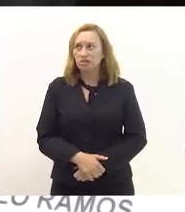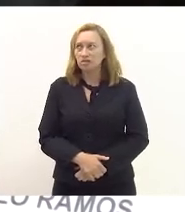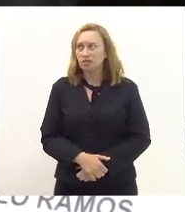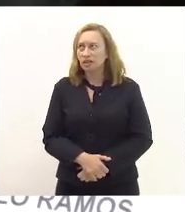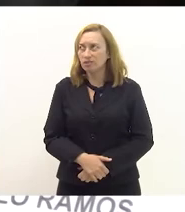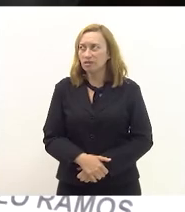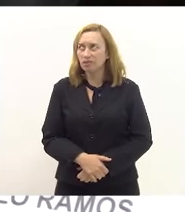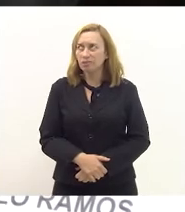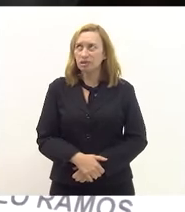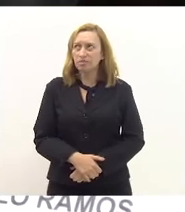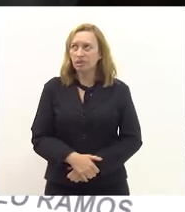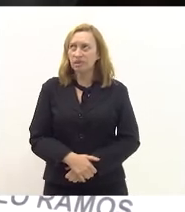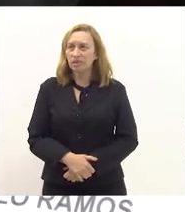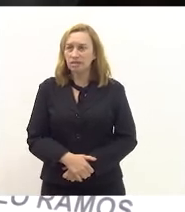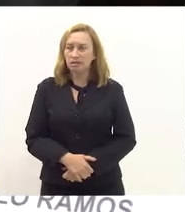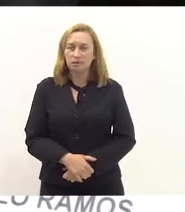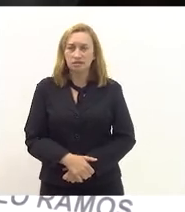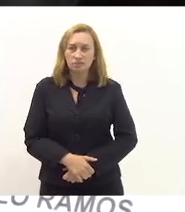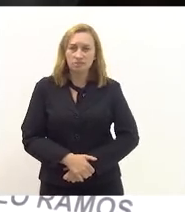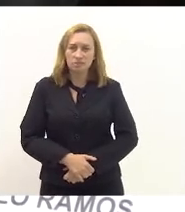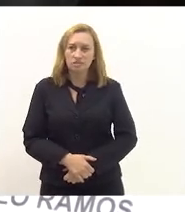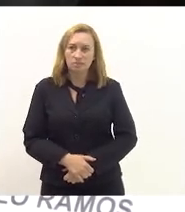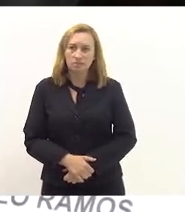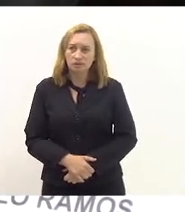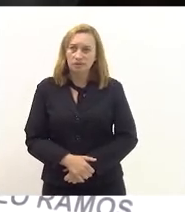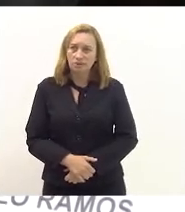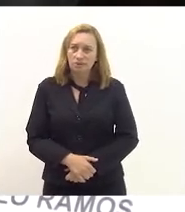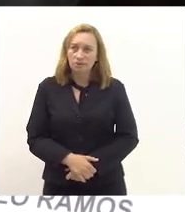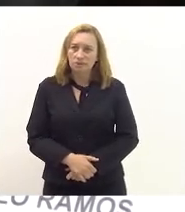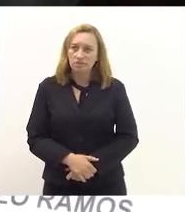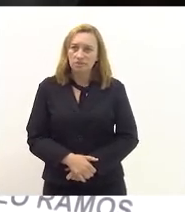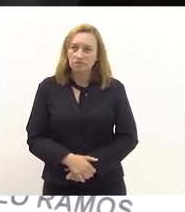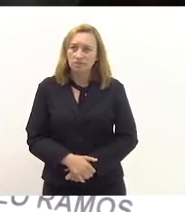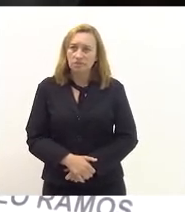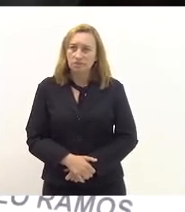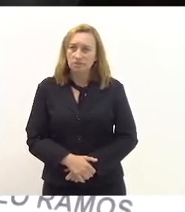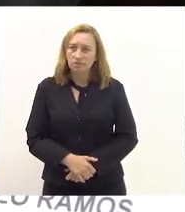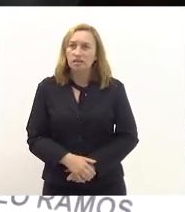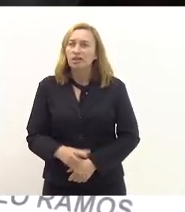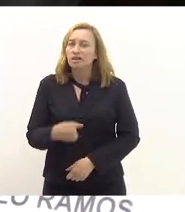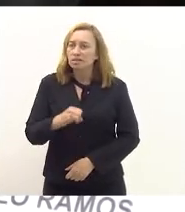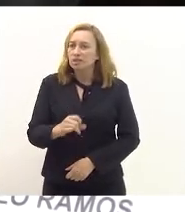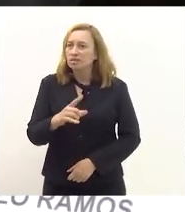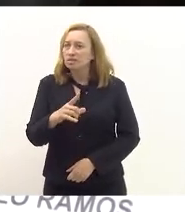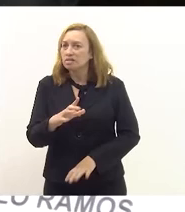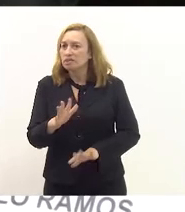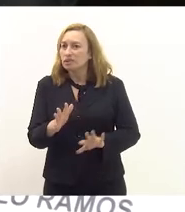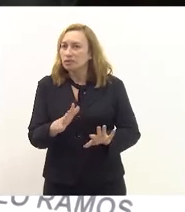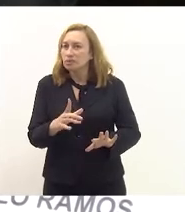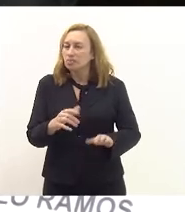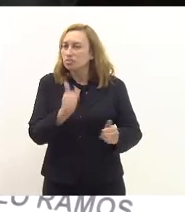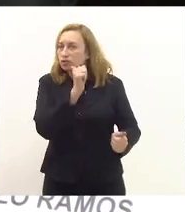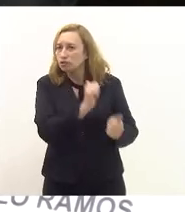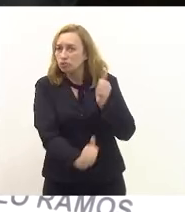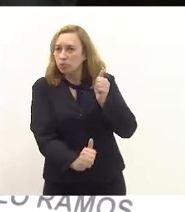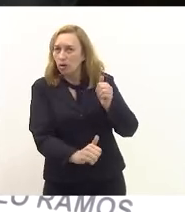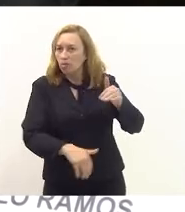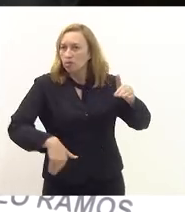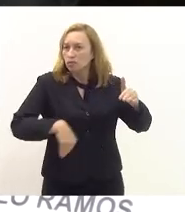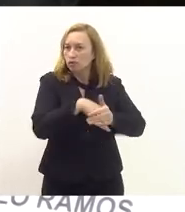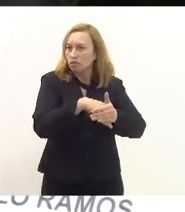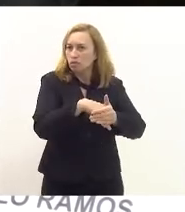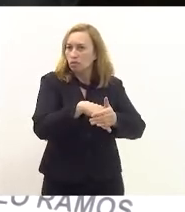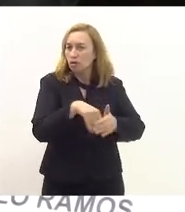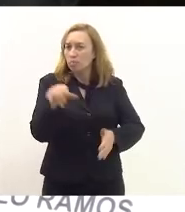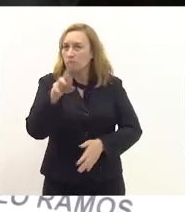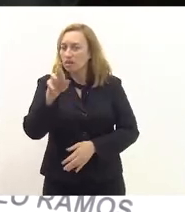Brizola é o maior símbolo do nosso partido. Se existisse, se fosse num time de futebol,